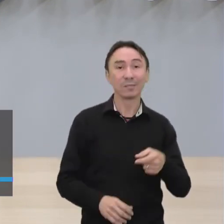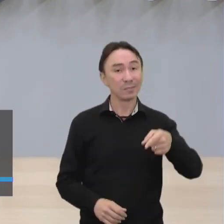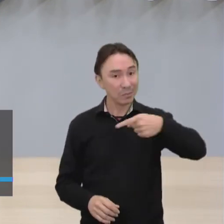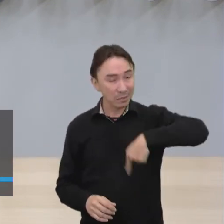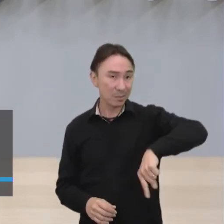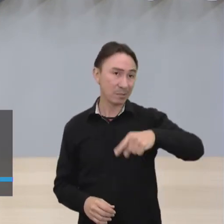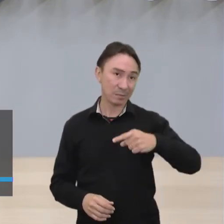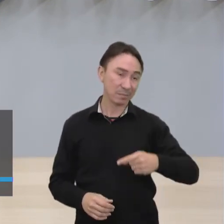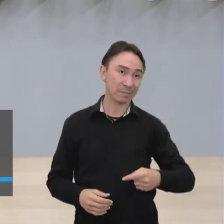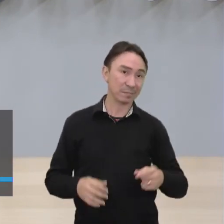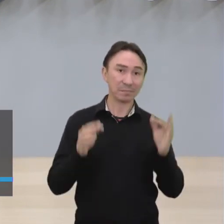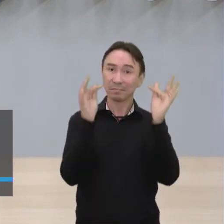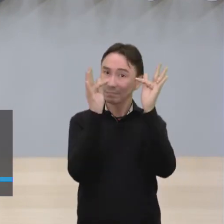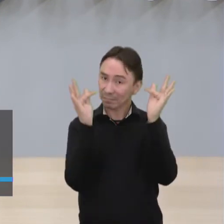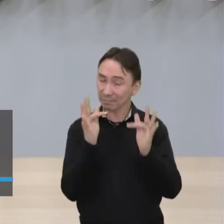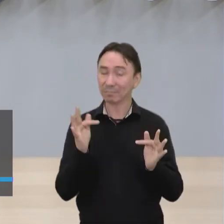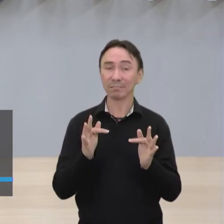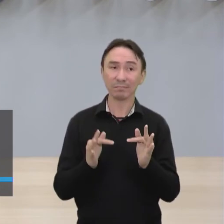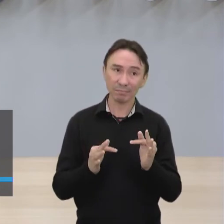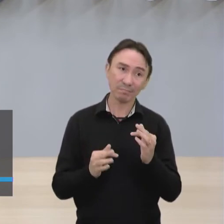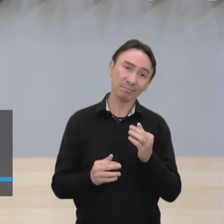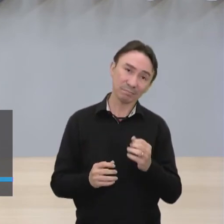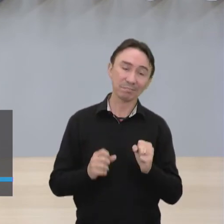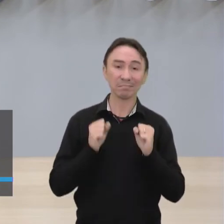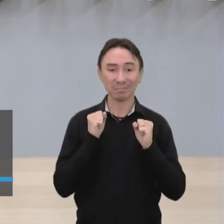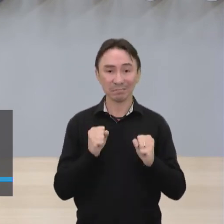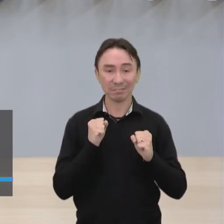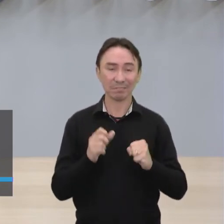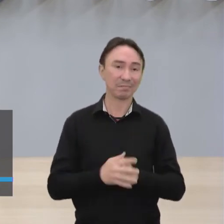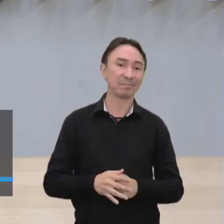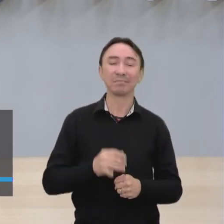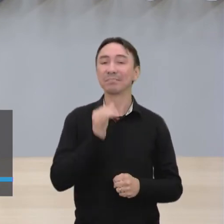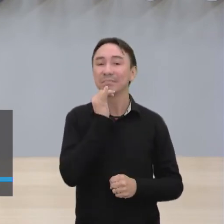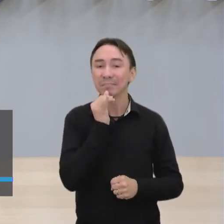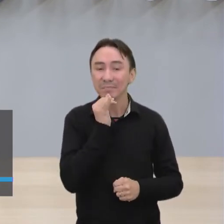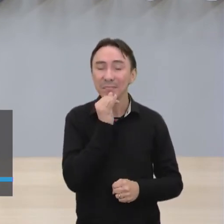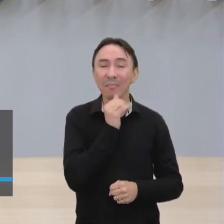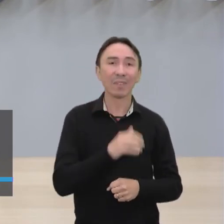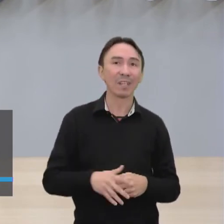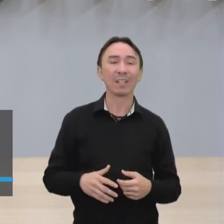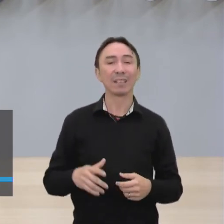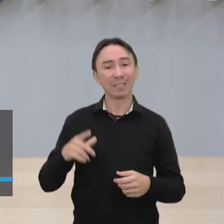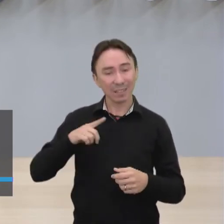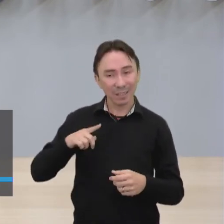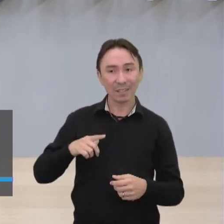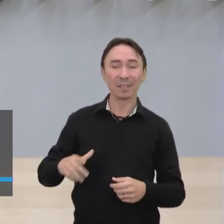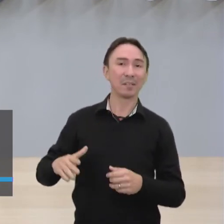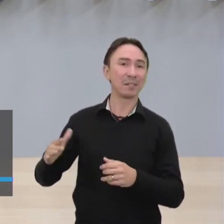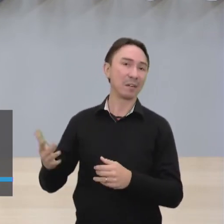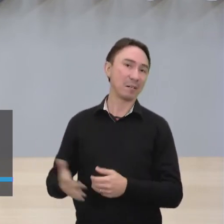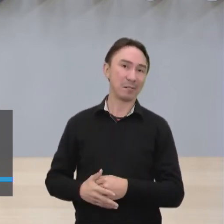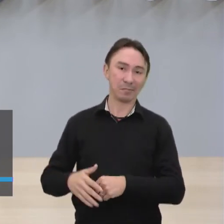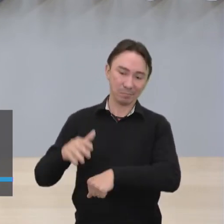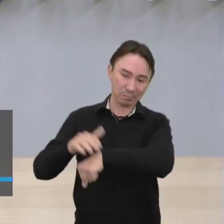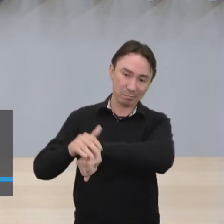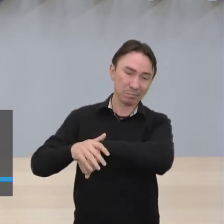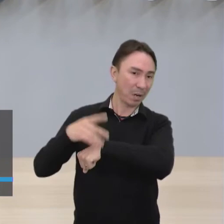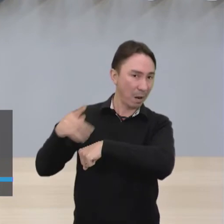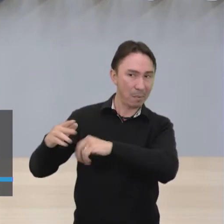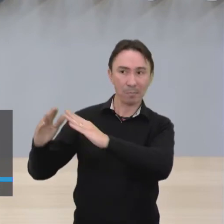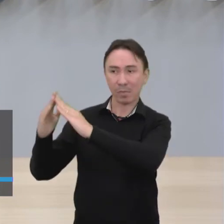ficar feliz sobre, né? Porque, de repente, se você vê que há alternativas que a própria comunidade cria, através de ONGs,